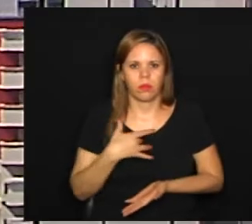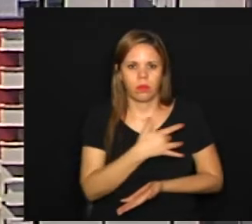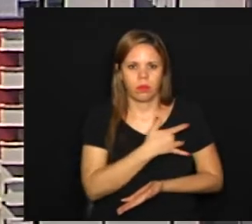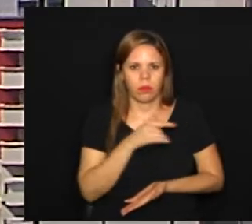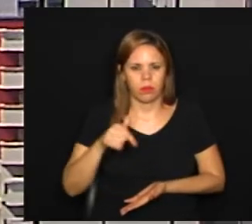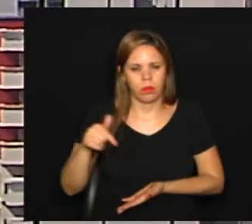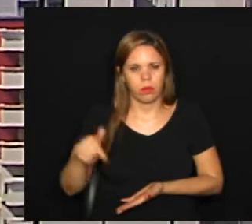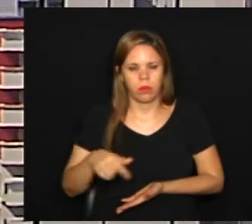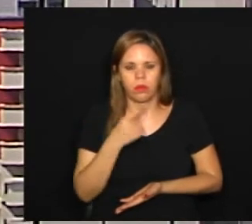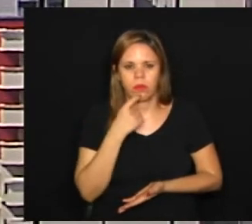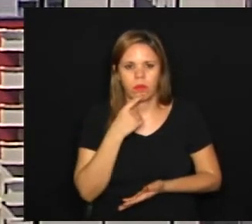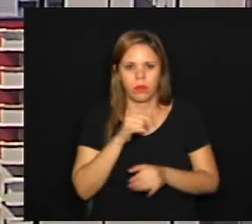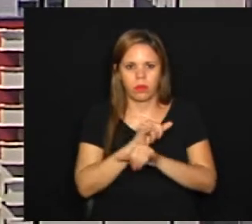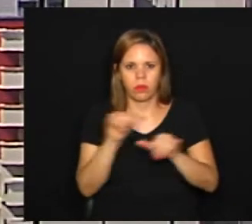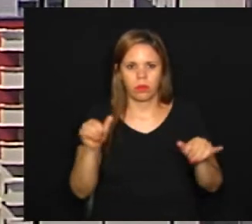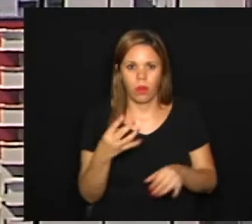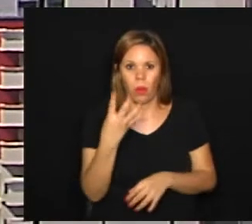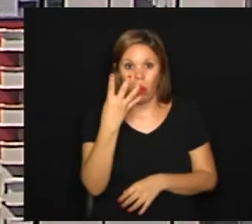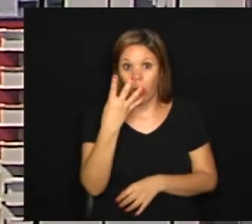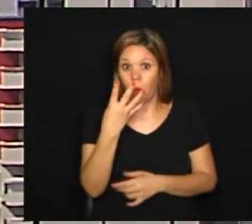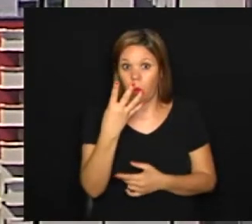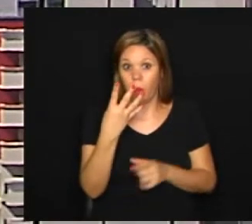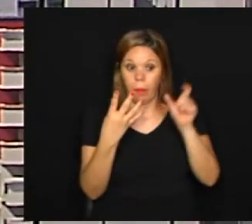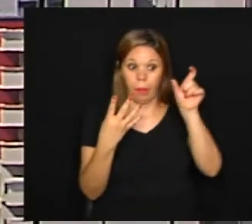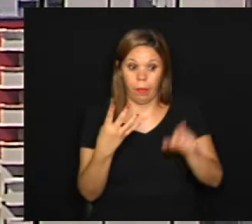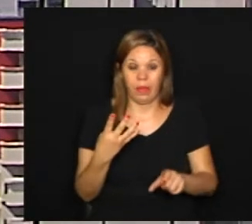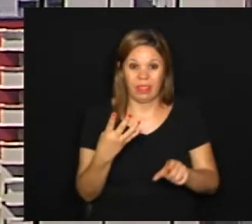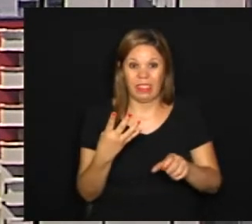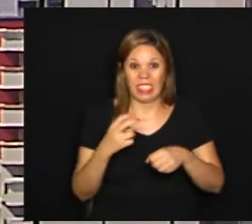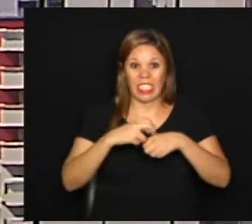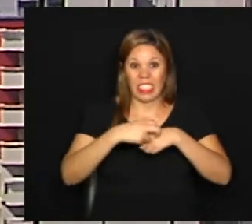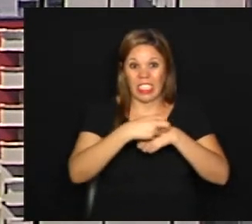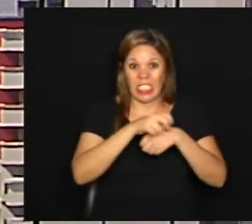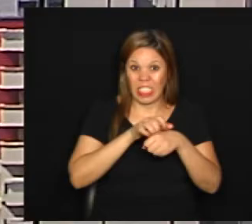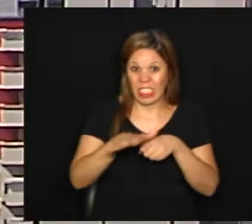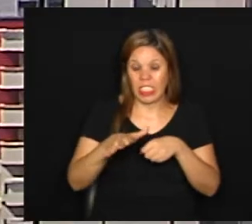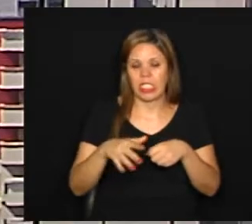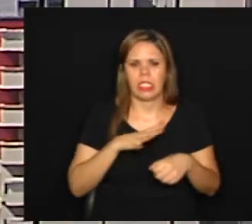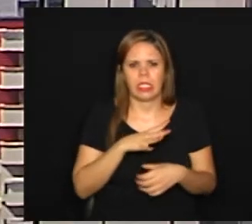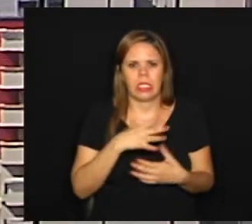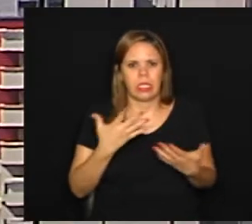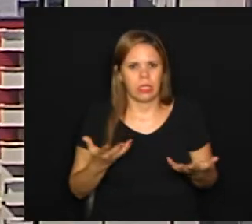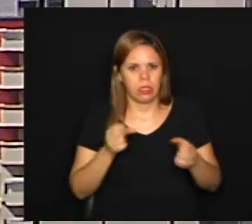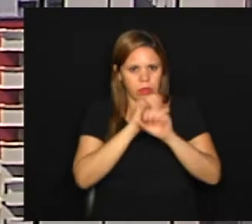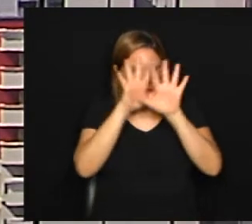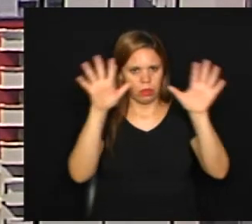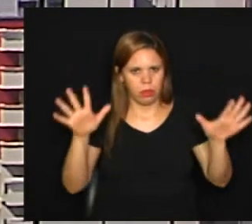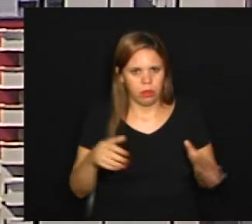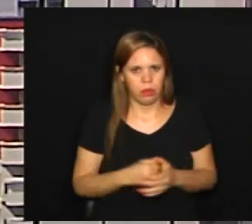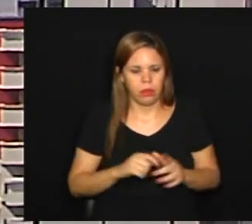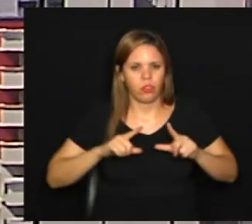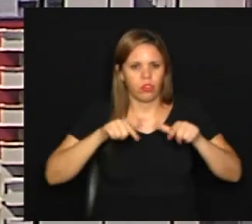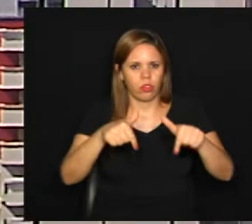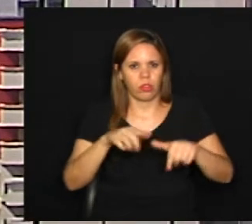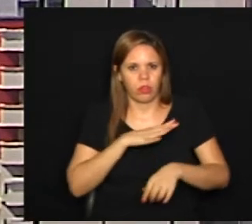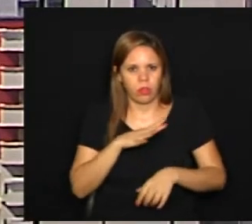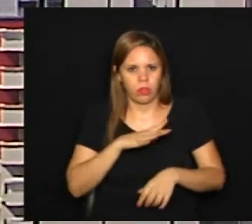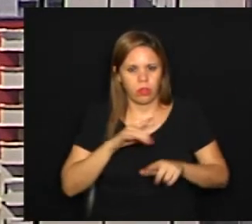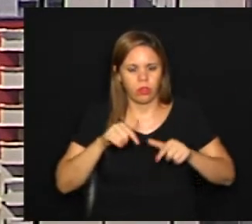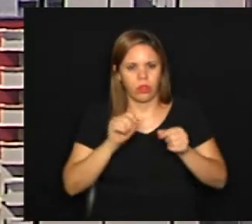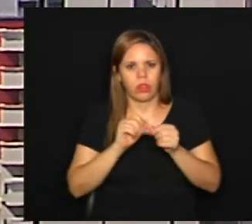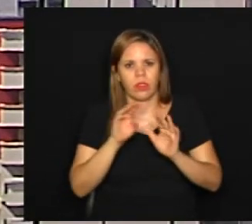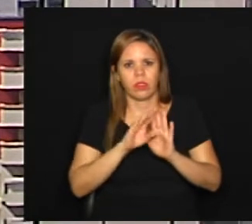Campinas divulgou 4 casos suspeitos de coronavírus na cidade. Então, para esclarecer as medidas que a cidade está